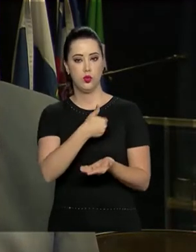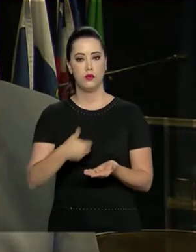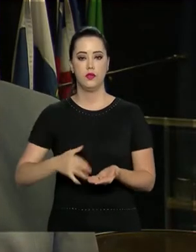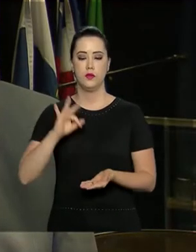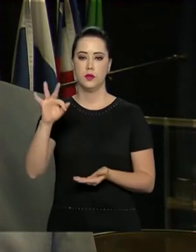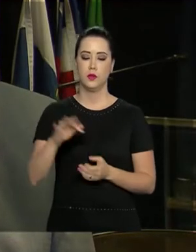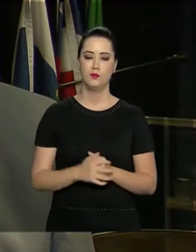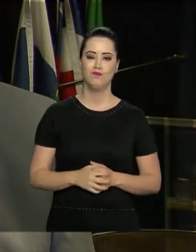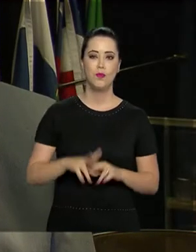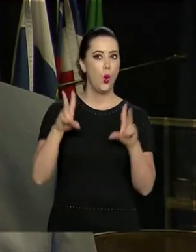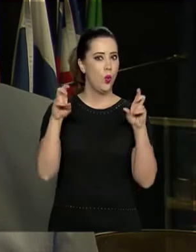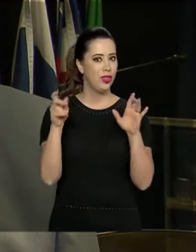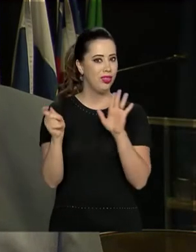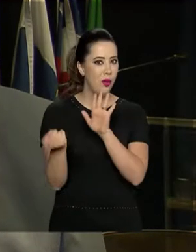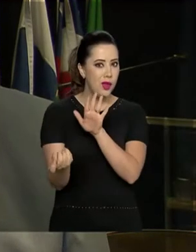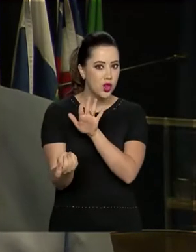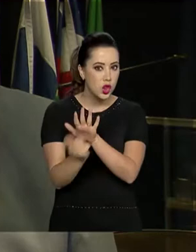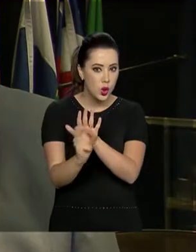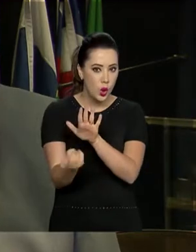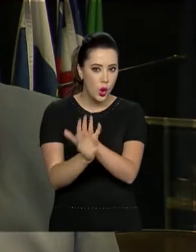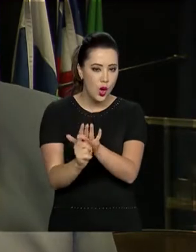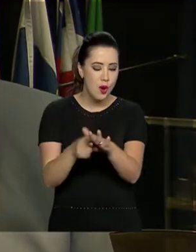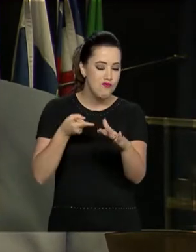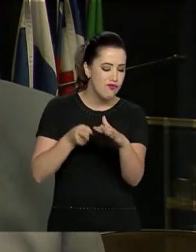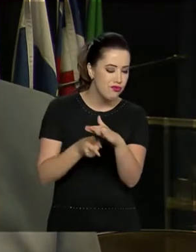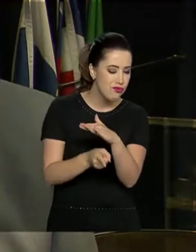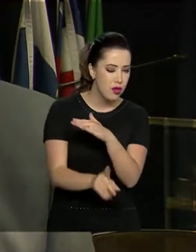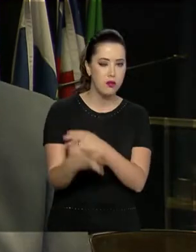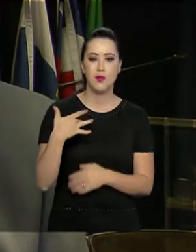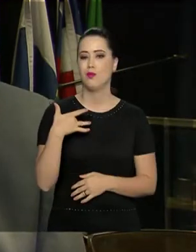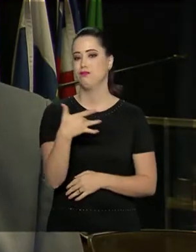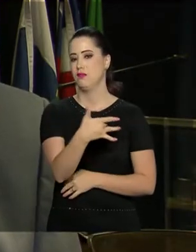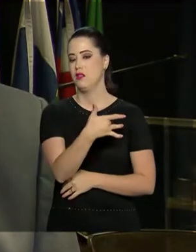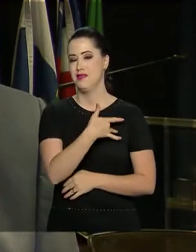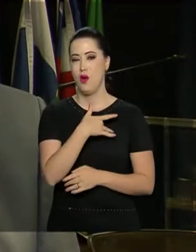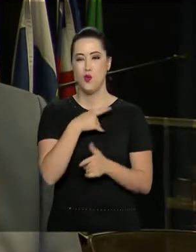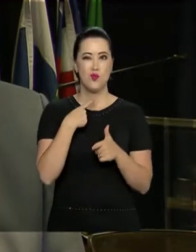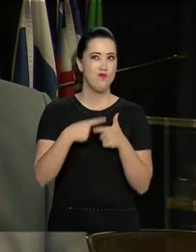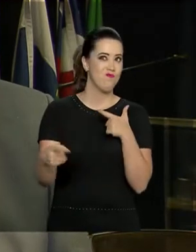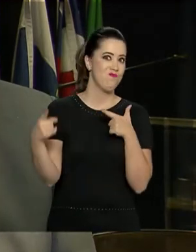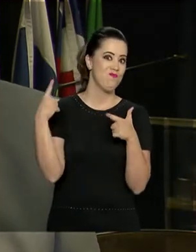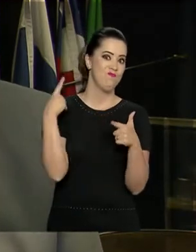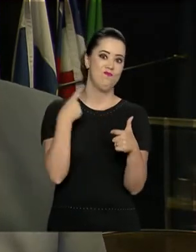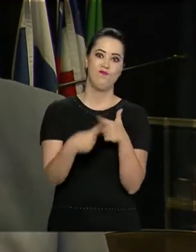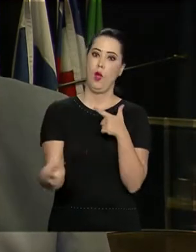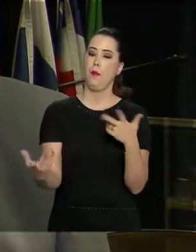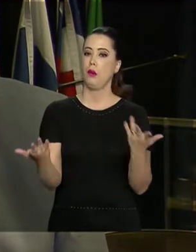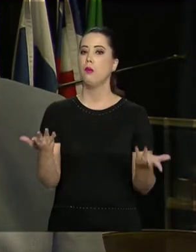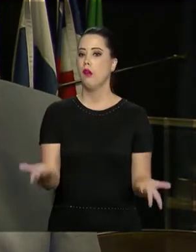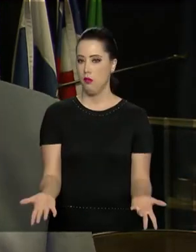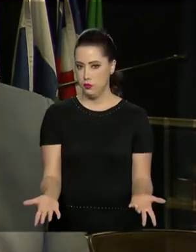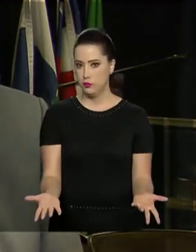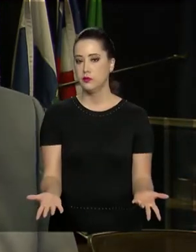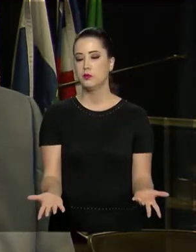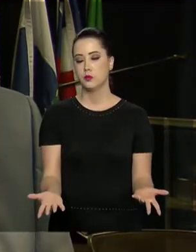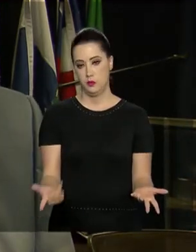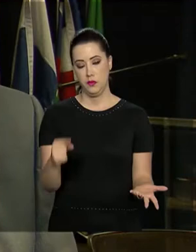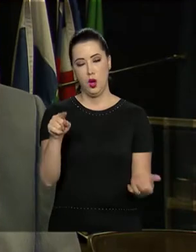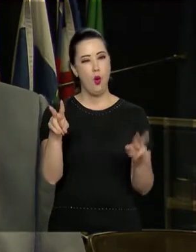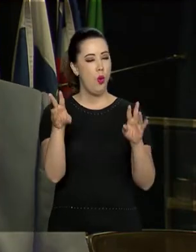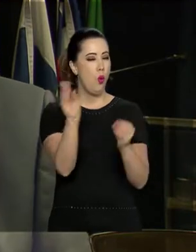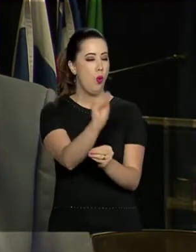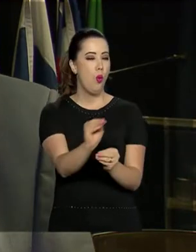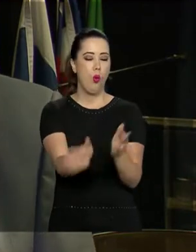drogas como um grave problema de saúde pública e um grave problema de segurança pública. E o tratamento para isso é